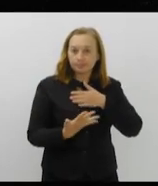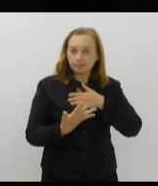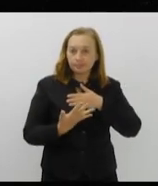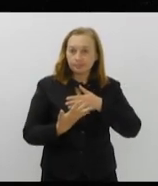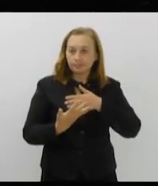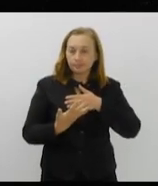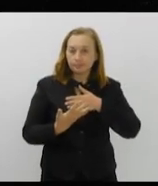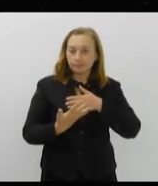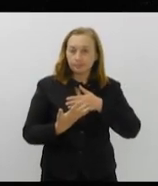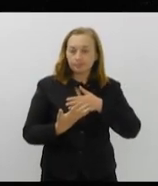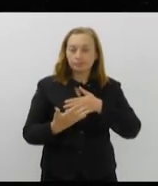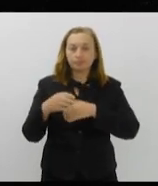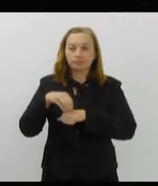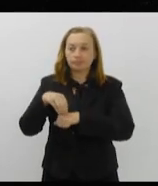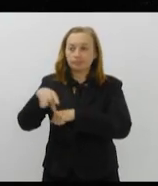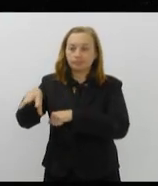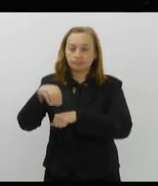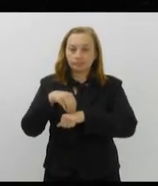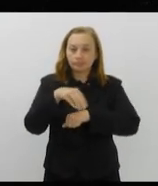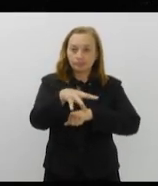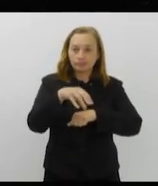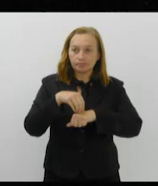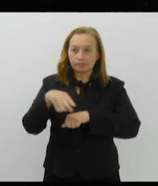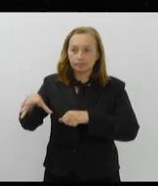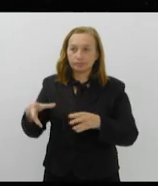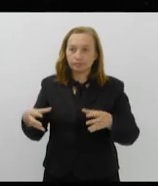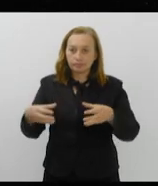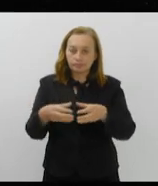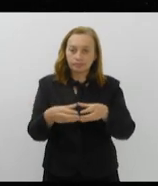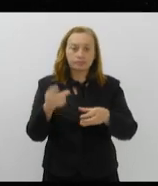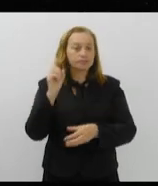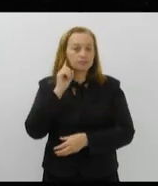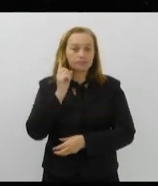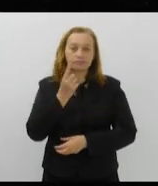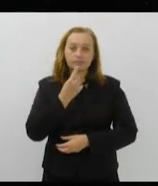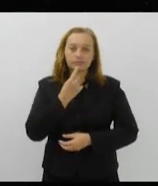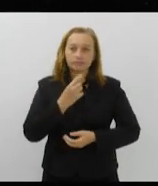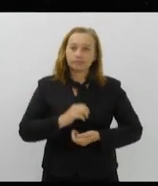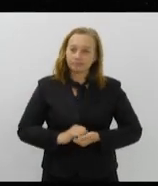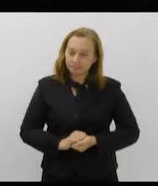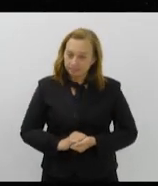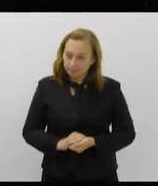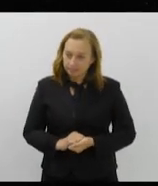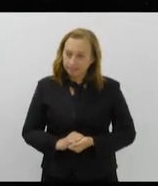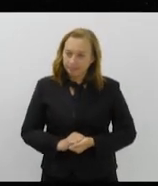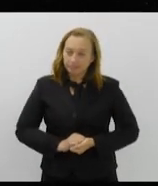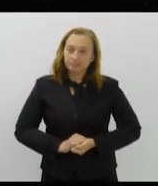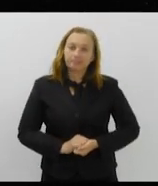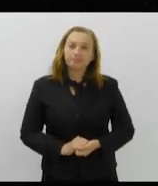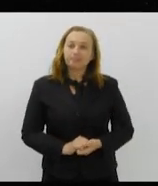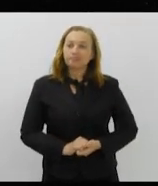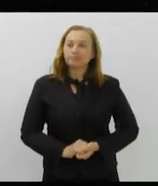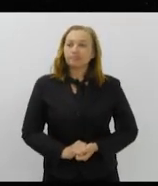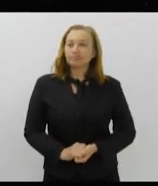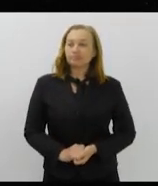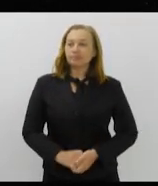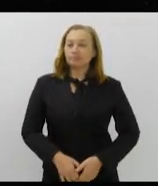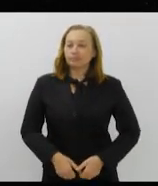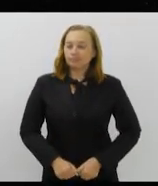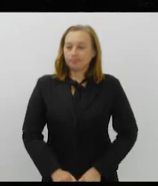da língua de libras que leva a nossa voz aos deficientes